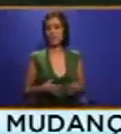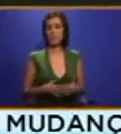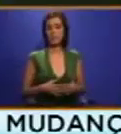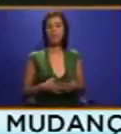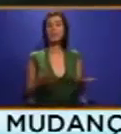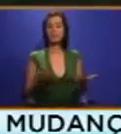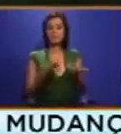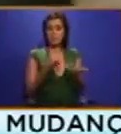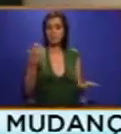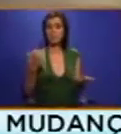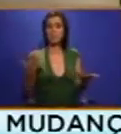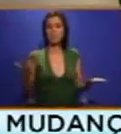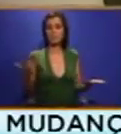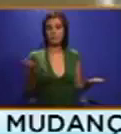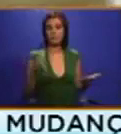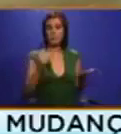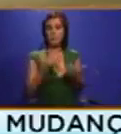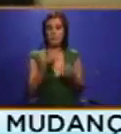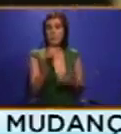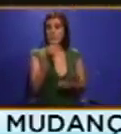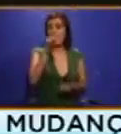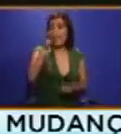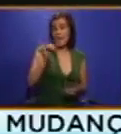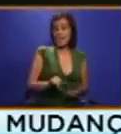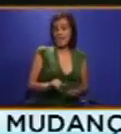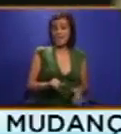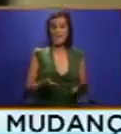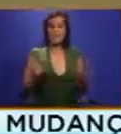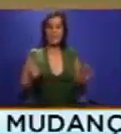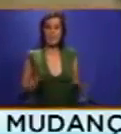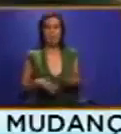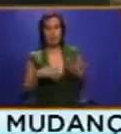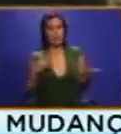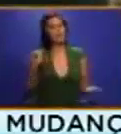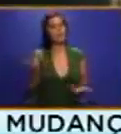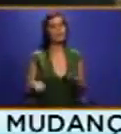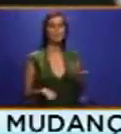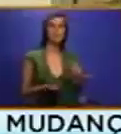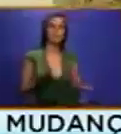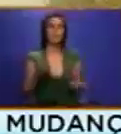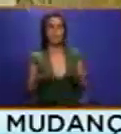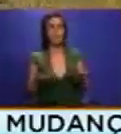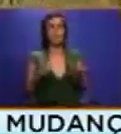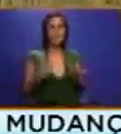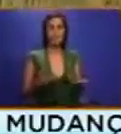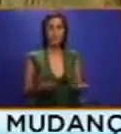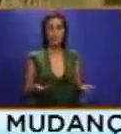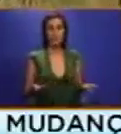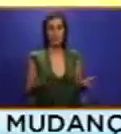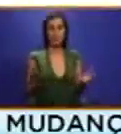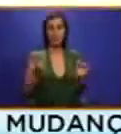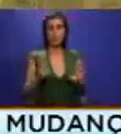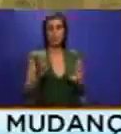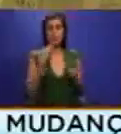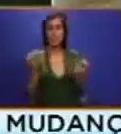look bem sofisticado mais sexy mas ao mesmo tempo assim mais mais atual e preparada